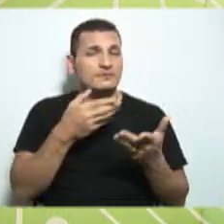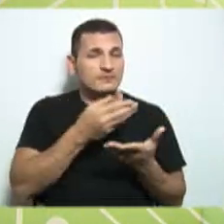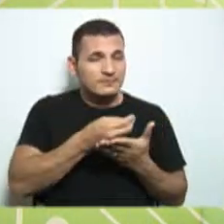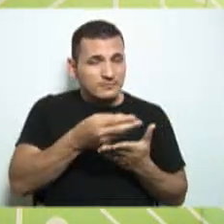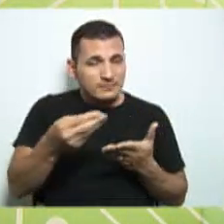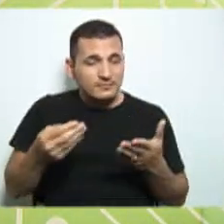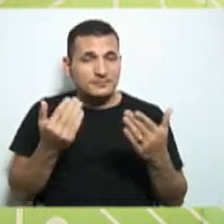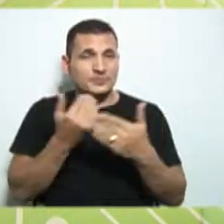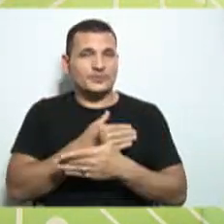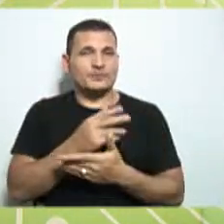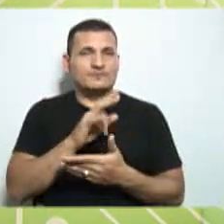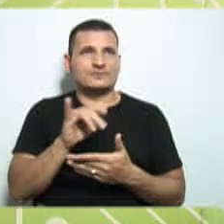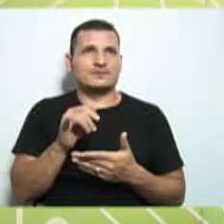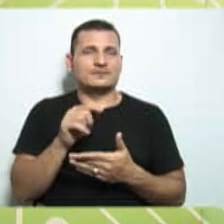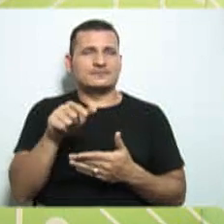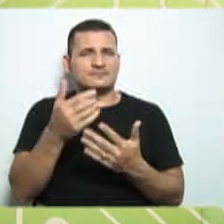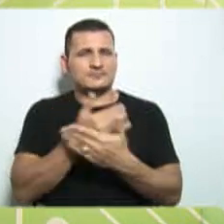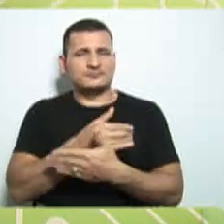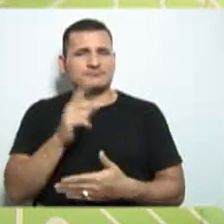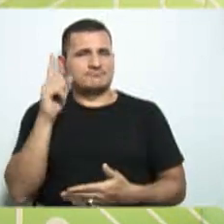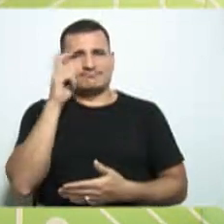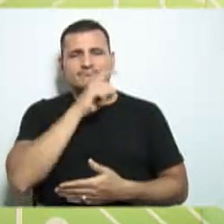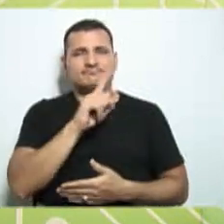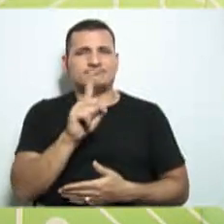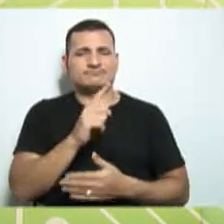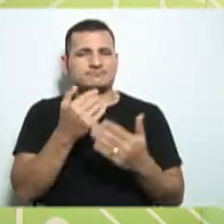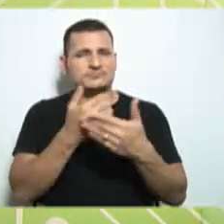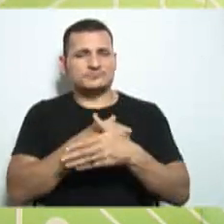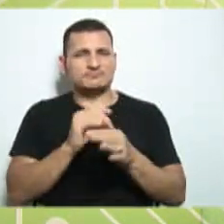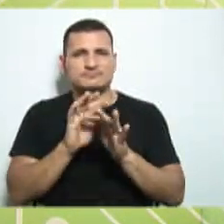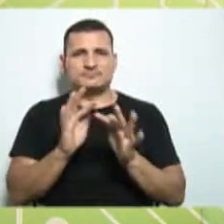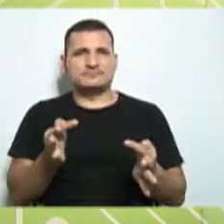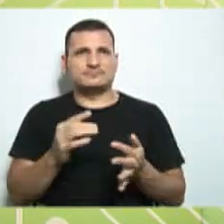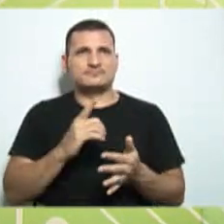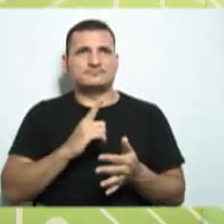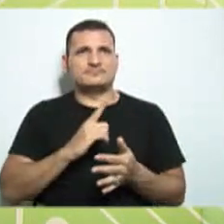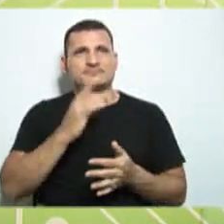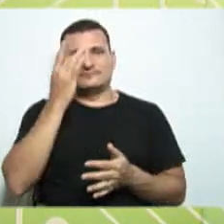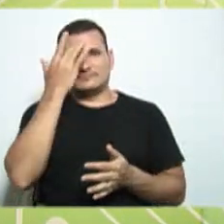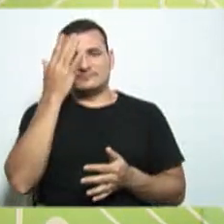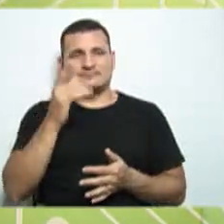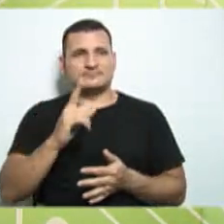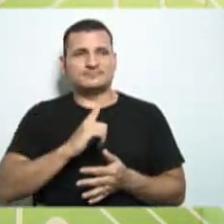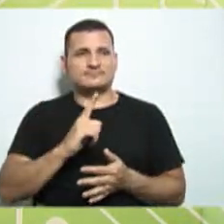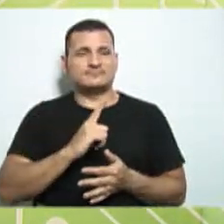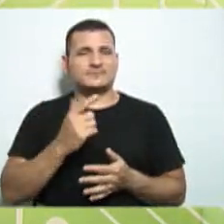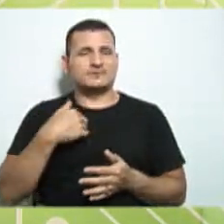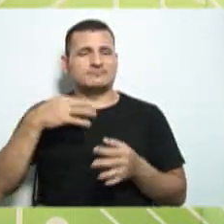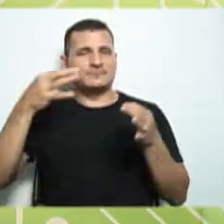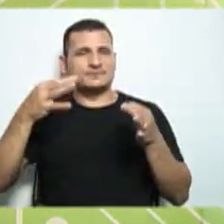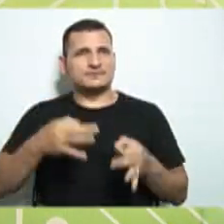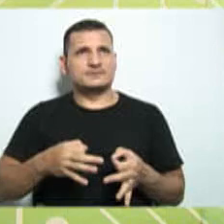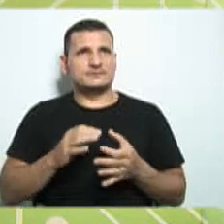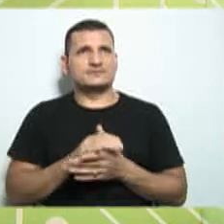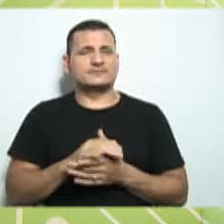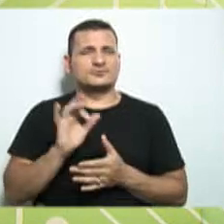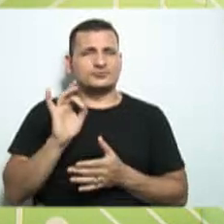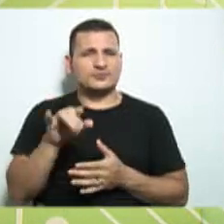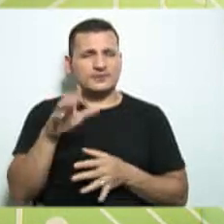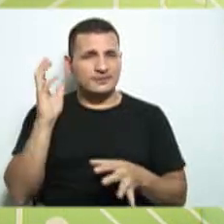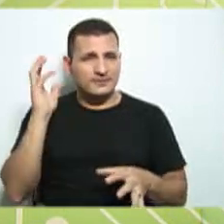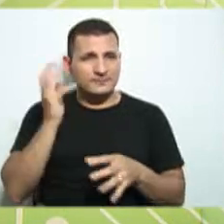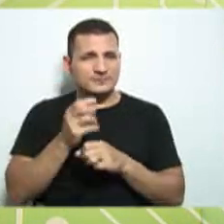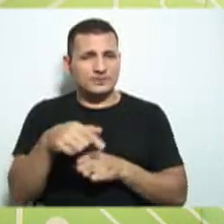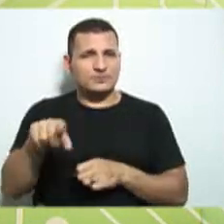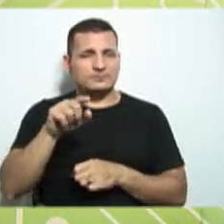prova boa, né. Essa prova não está difícil não, gente, é uma prova muito simples, é uma prova muito fácil, né. Tenho certeza que só com essa revisão